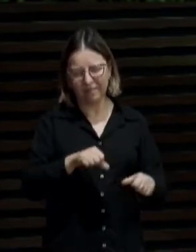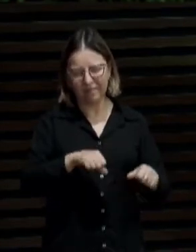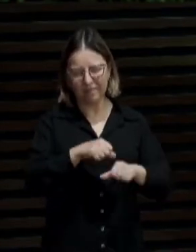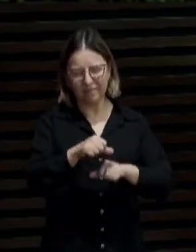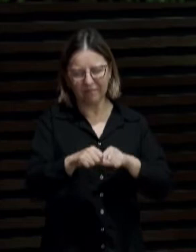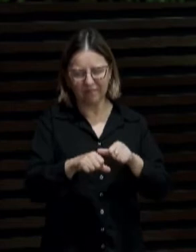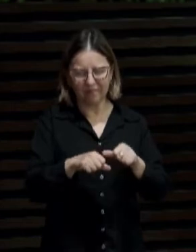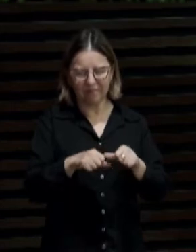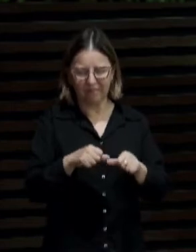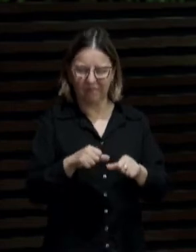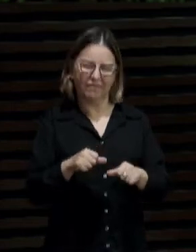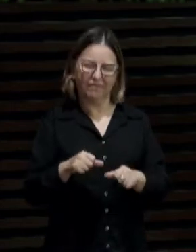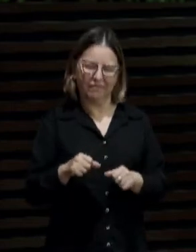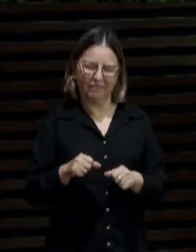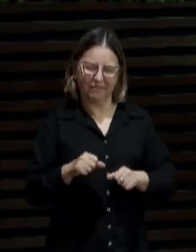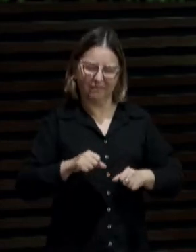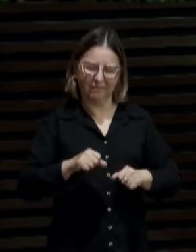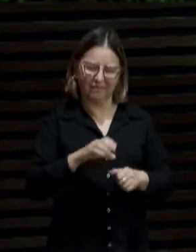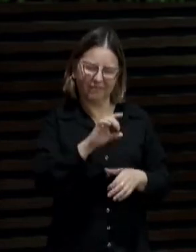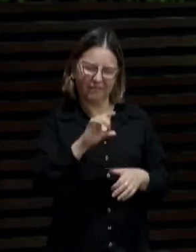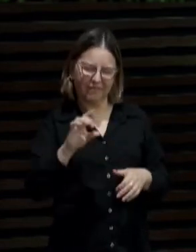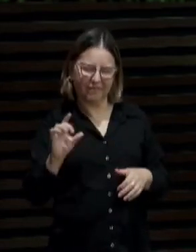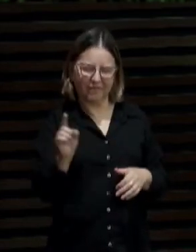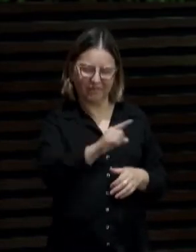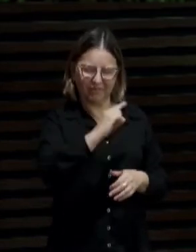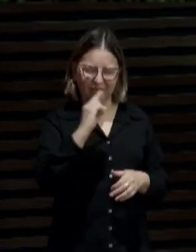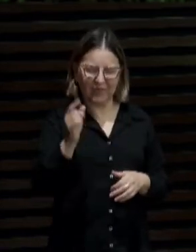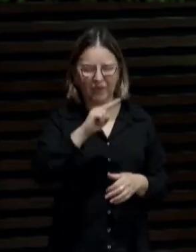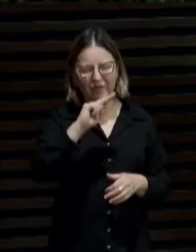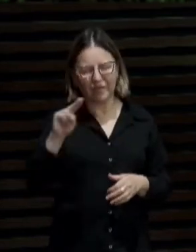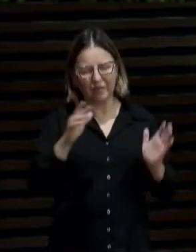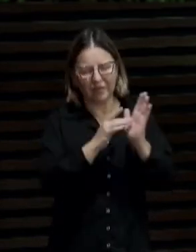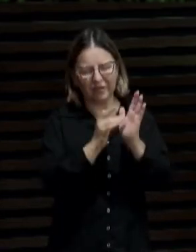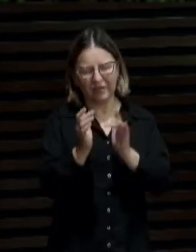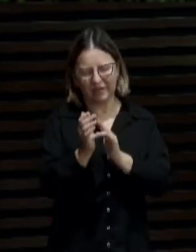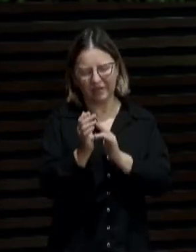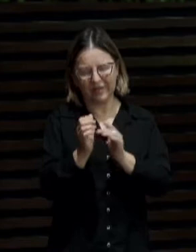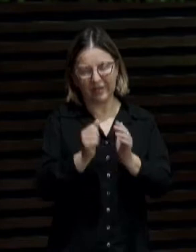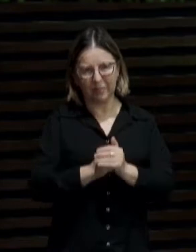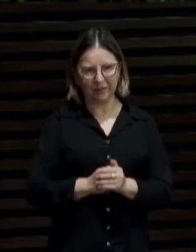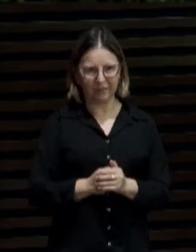ações em cada um de nós, meu Pai. Em nome de Jesus. Amém.